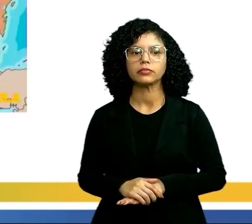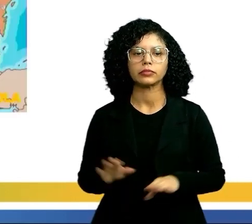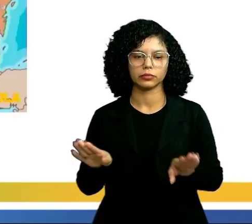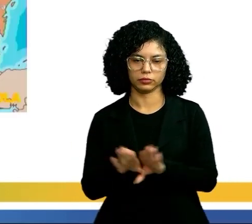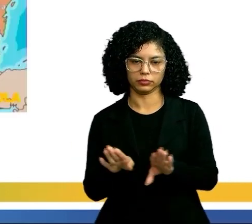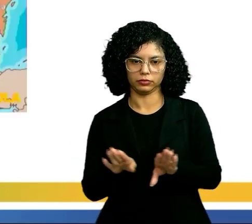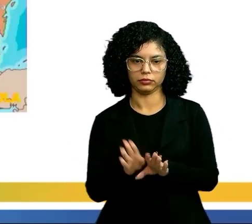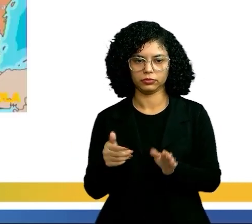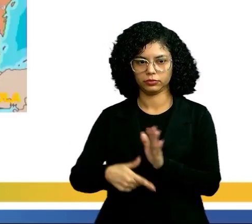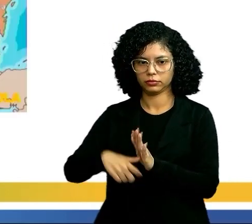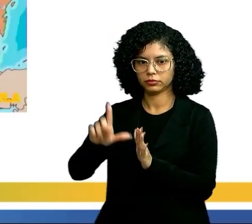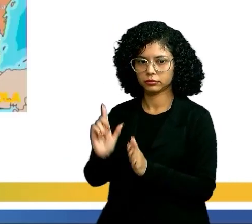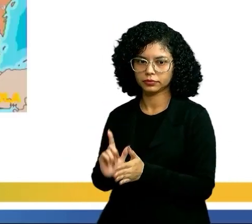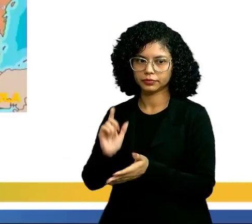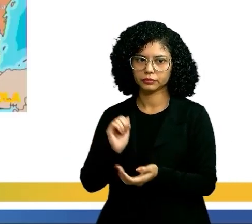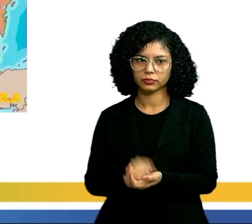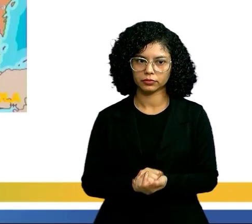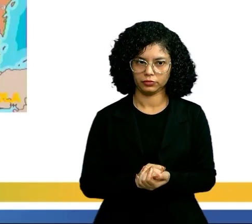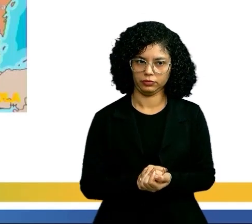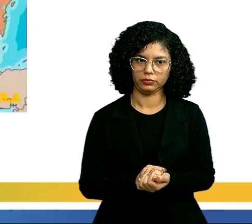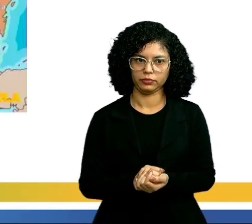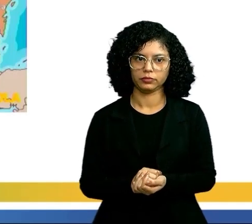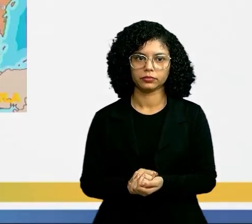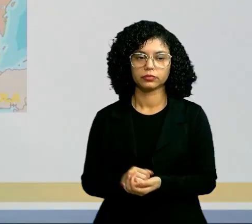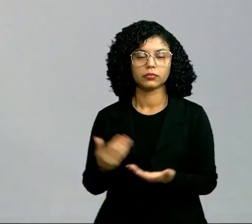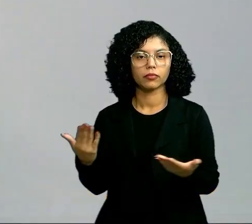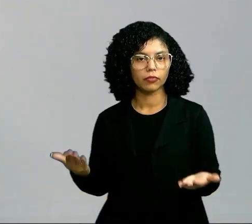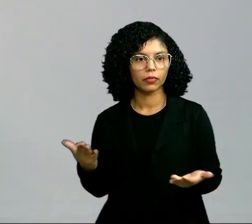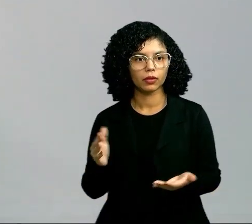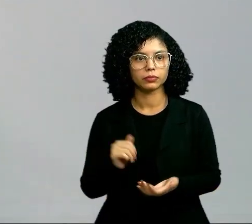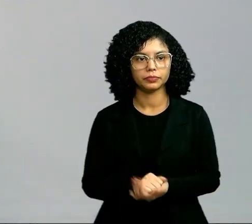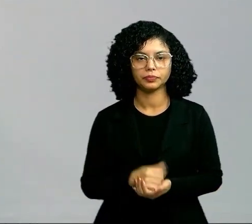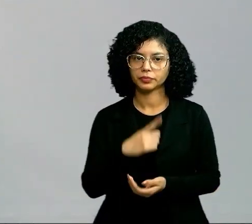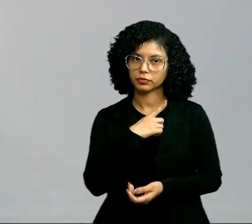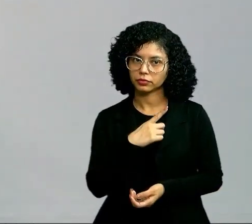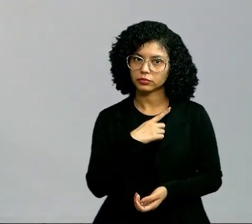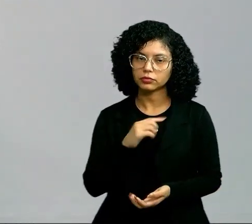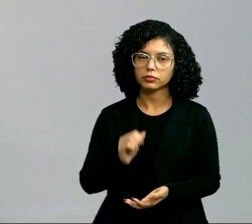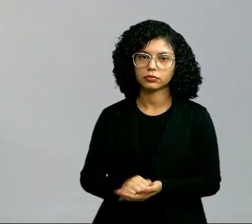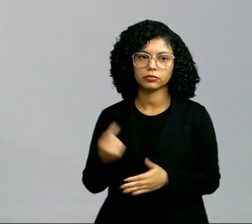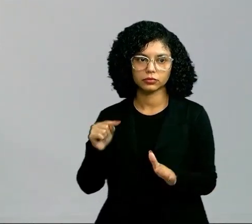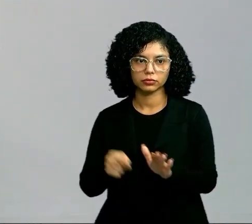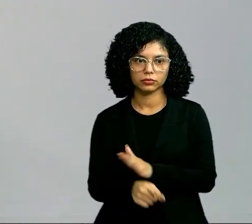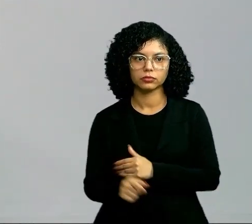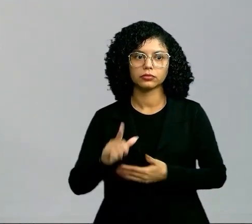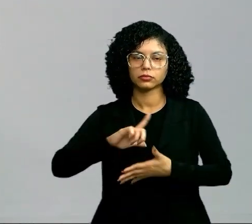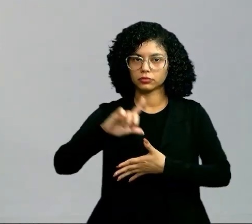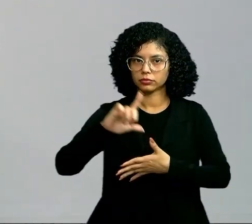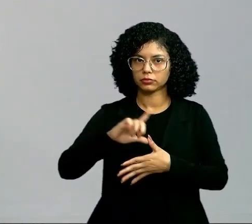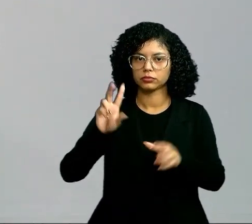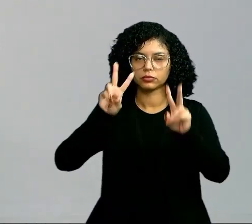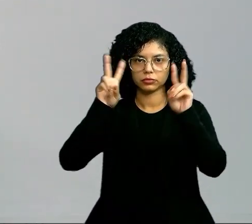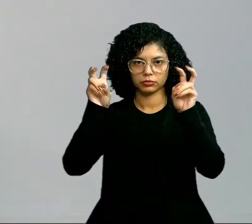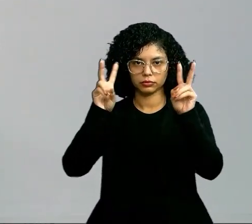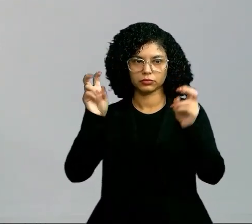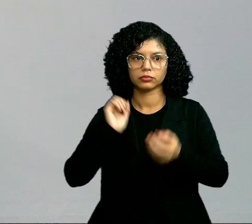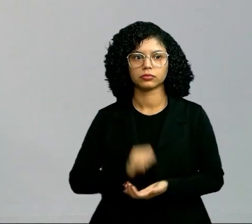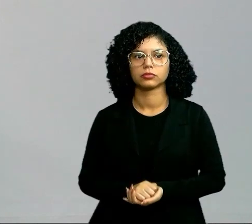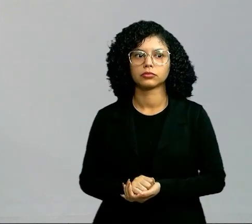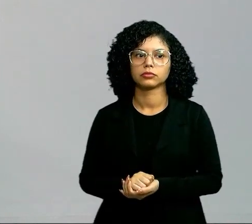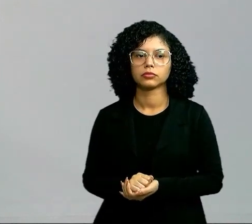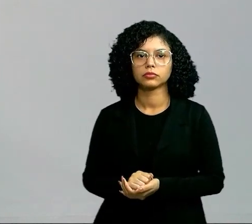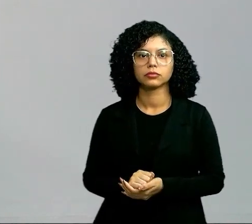Eu dizia anteriormente que existem dentro da América Latina, em termos